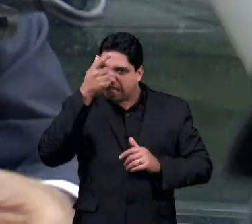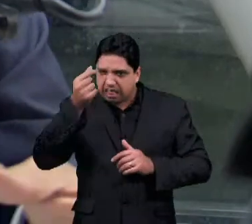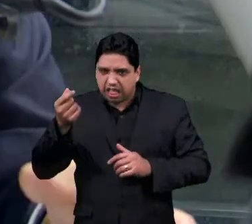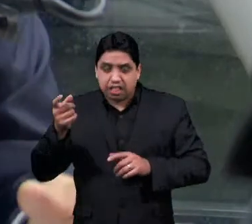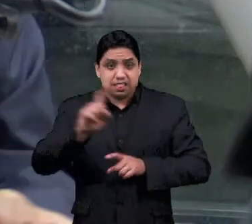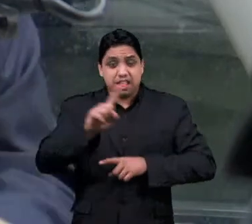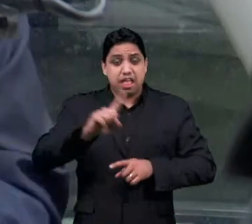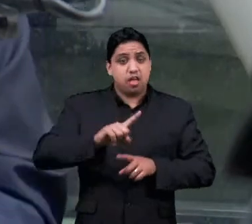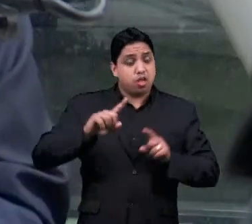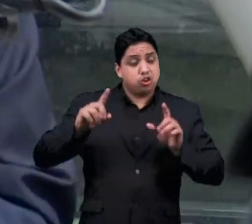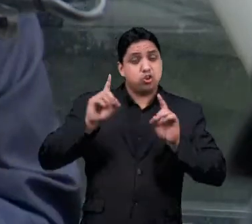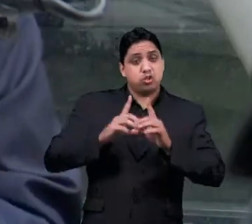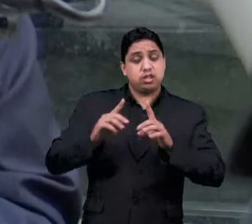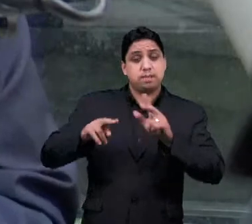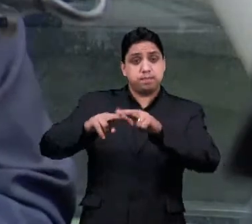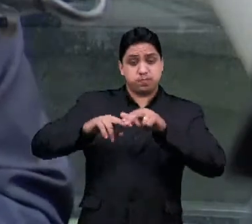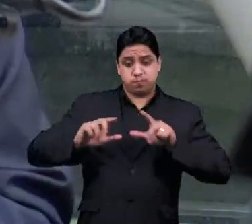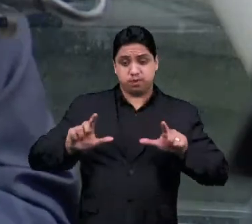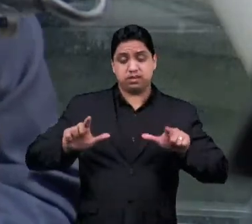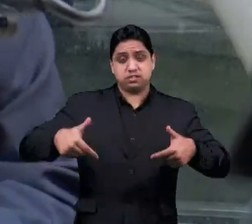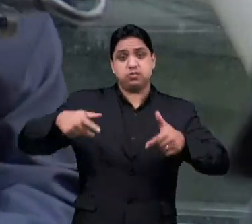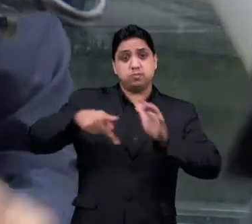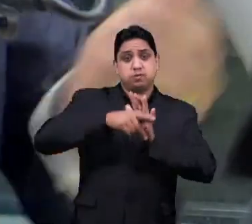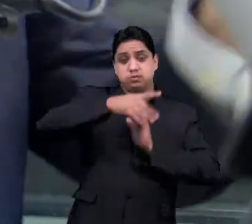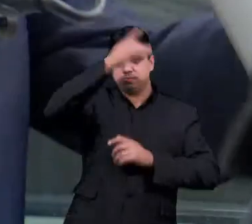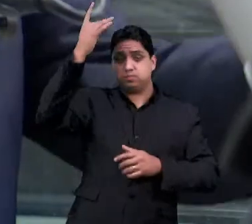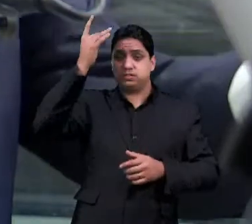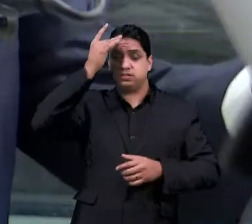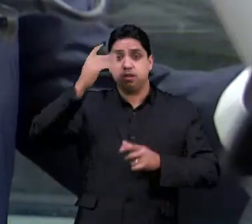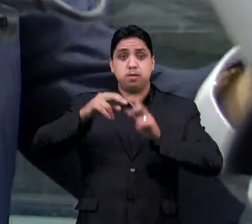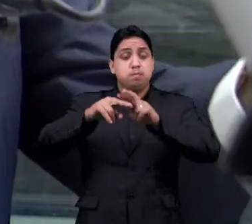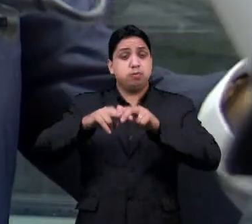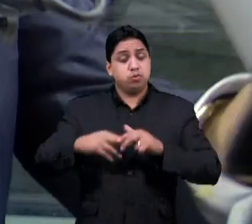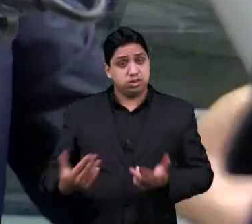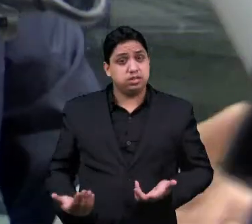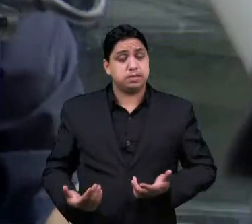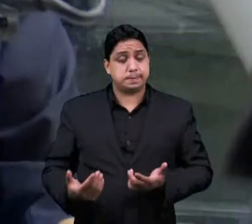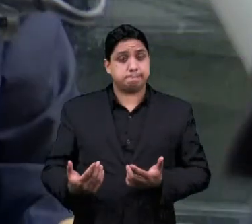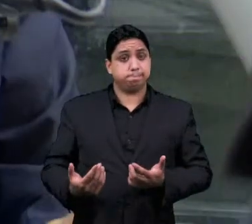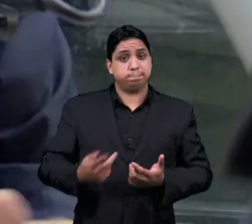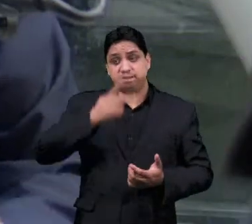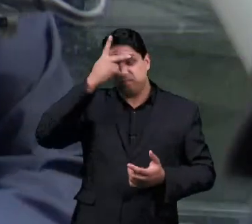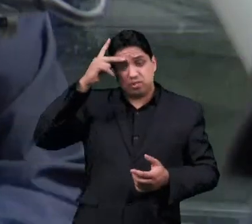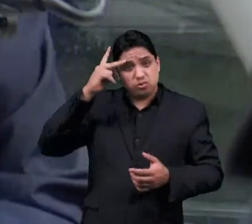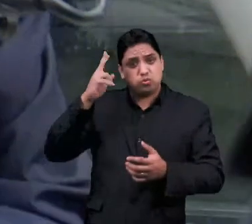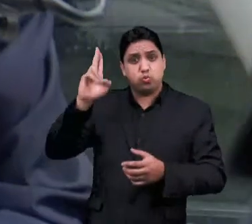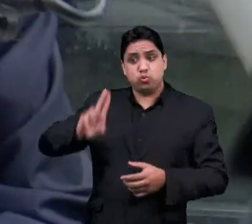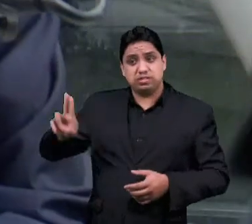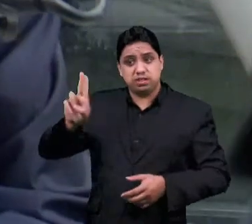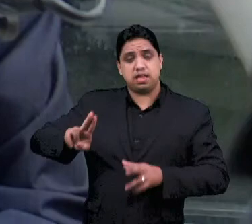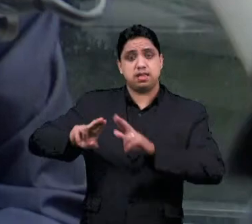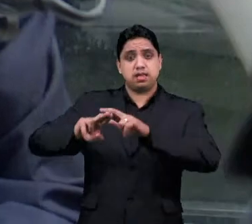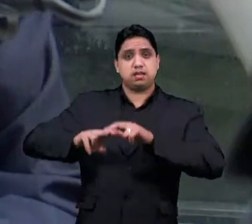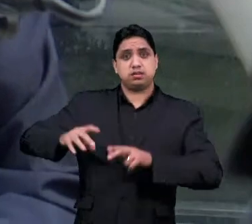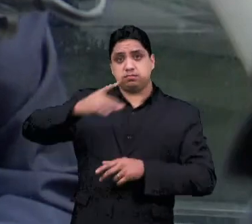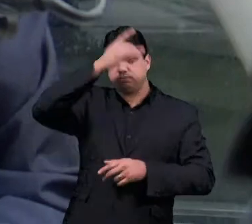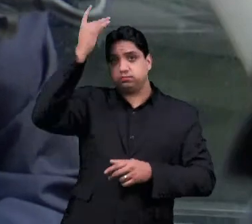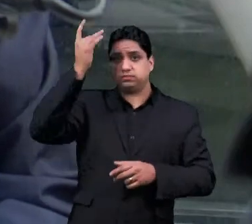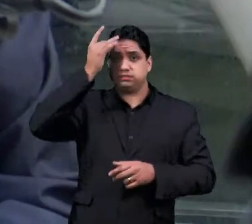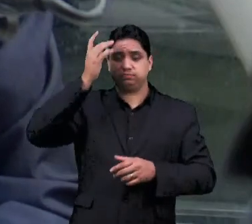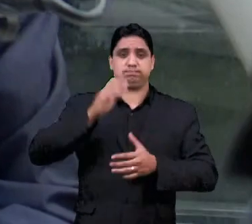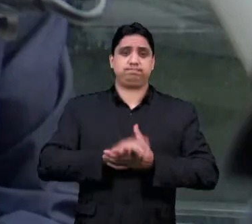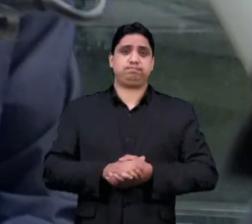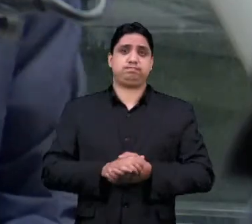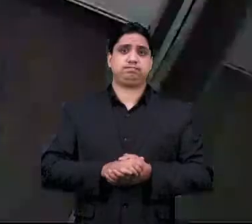Santo. Nisso que se chama de corpo. Você pega irmãos, até mesmo as irmãs são muito usadas nisso, não é? É a aula que o senhor fala,